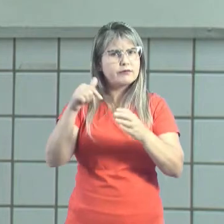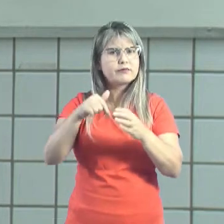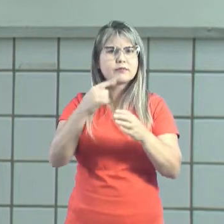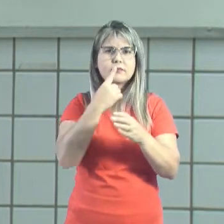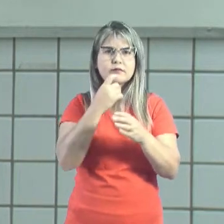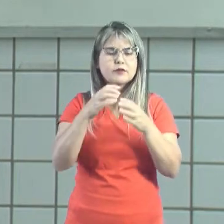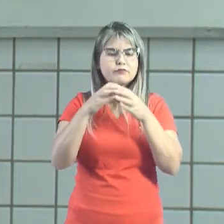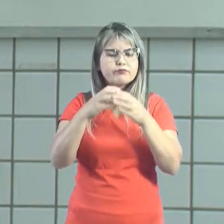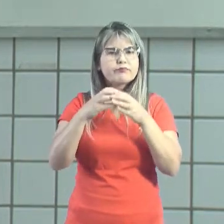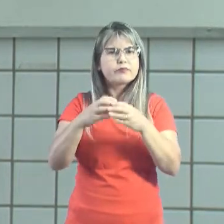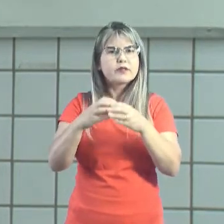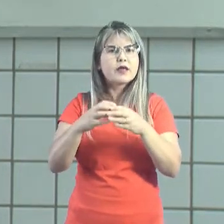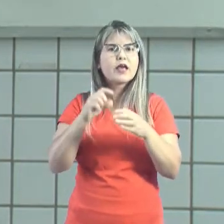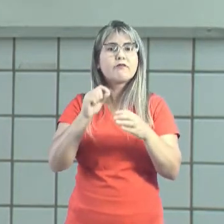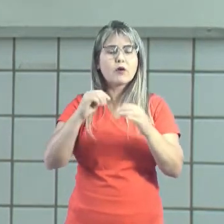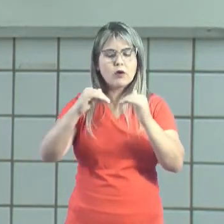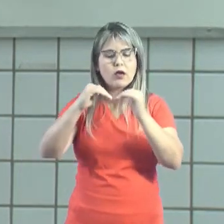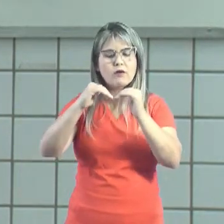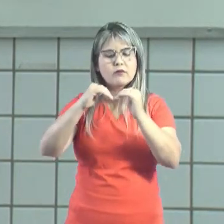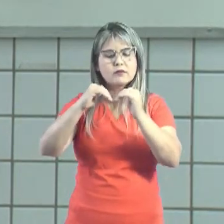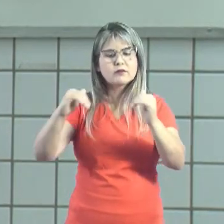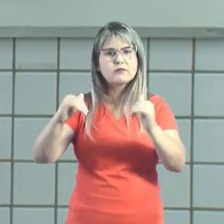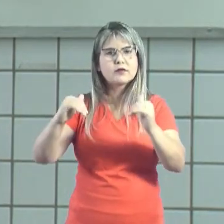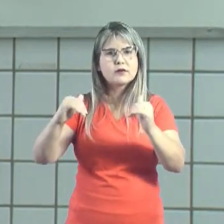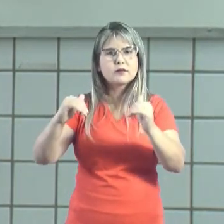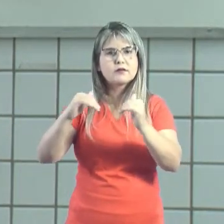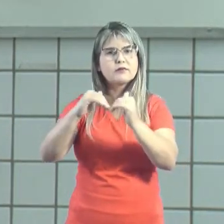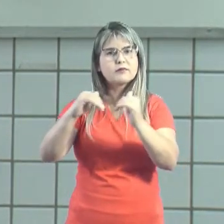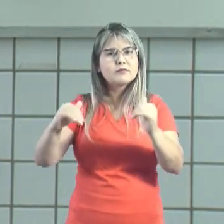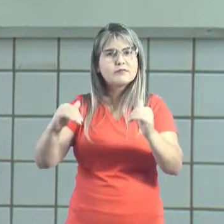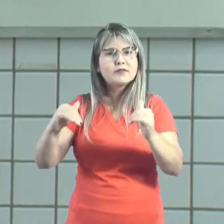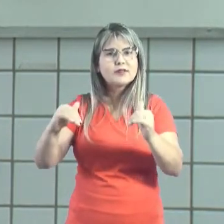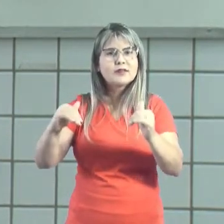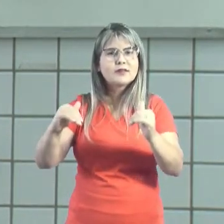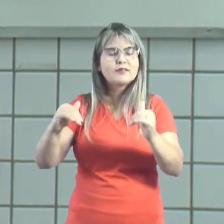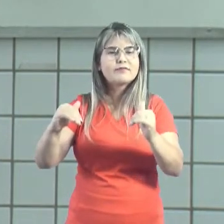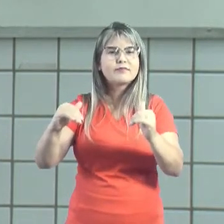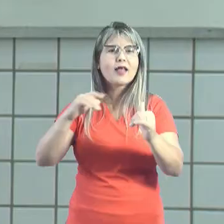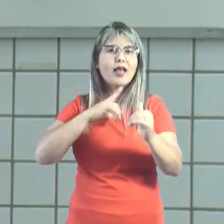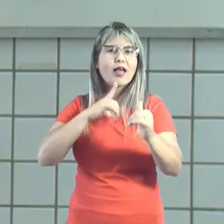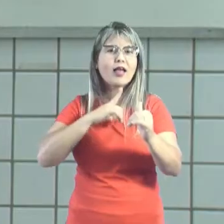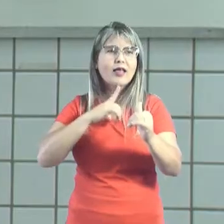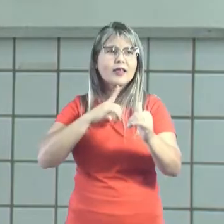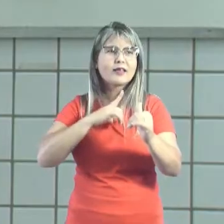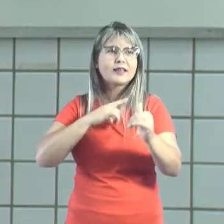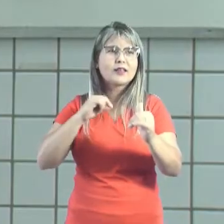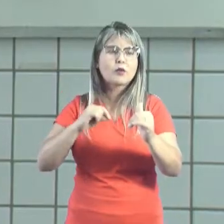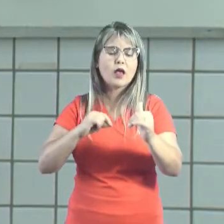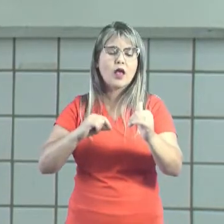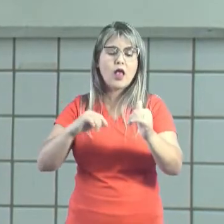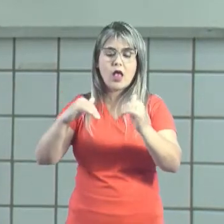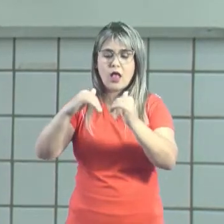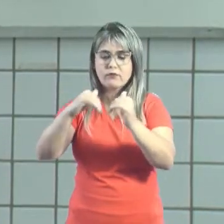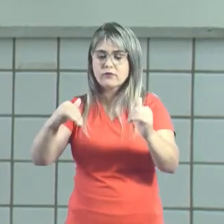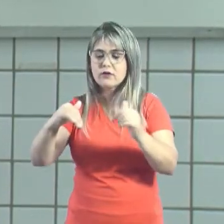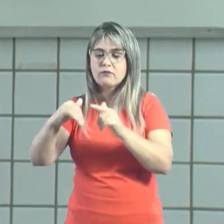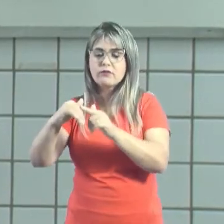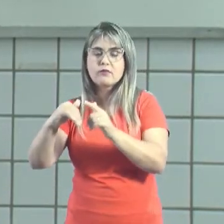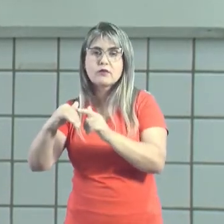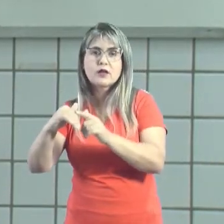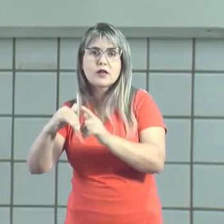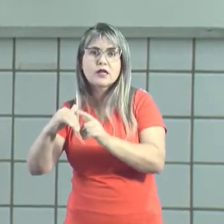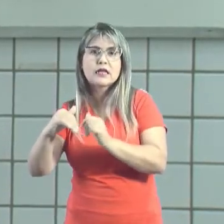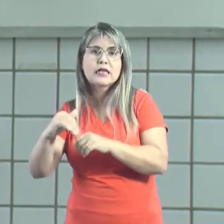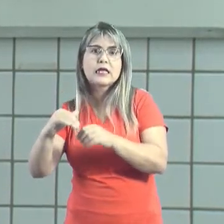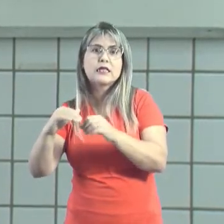vermelha é onde nós temos as células sanguíneas. A porção branca é